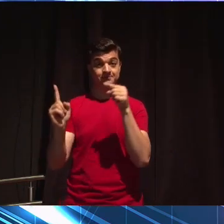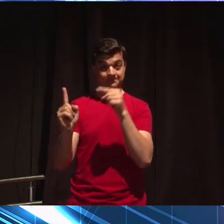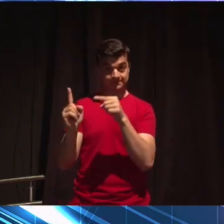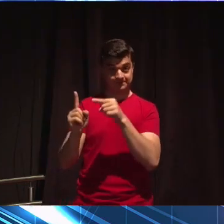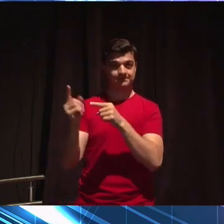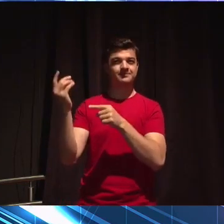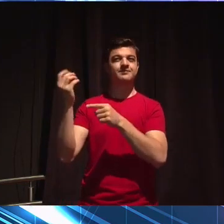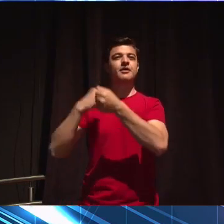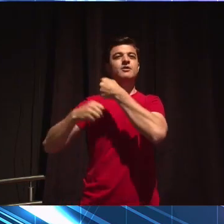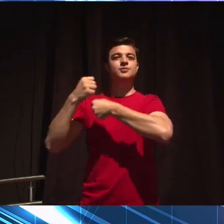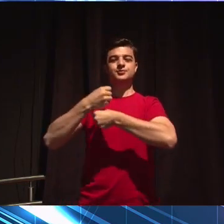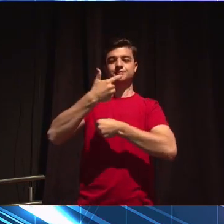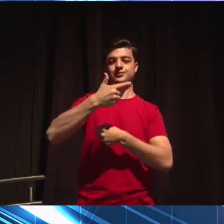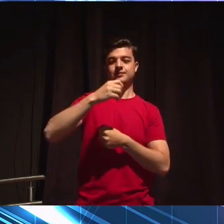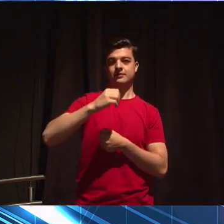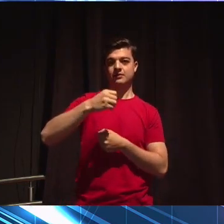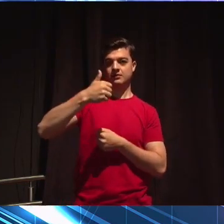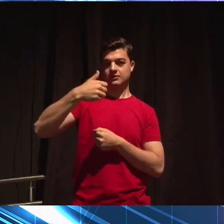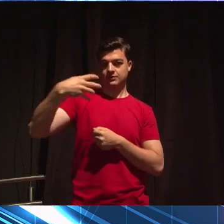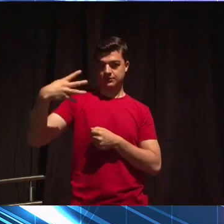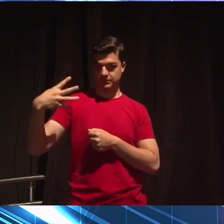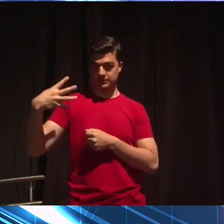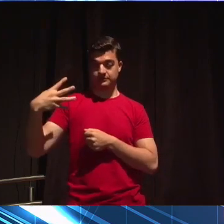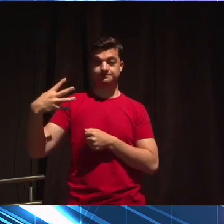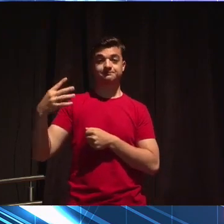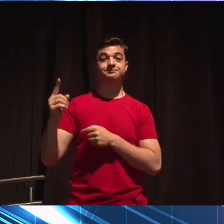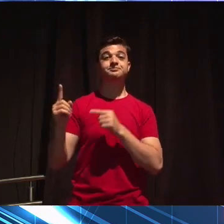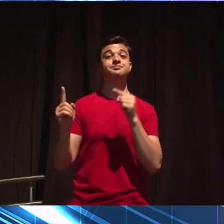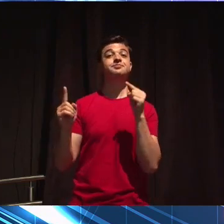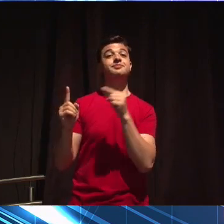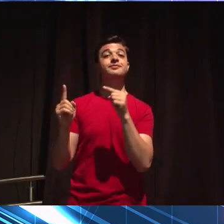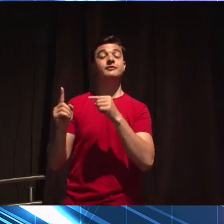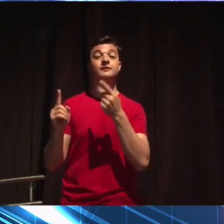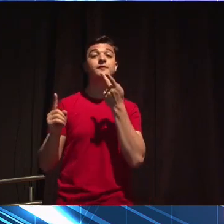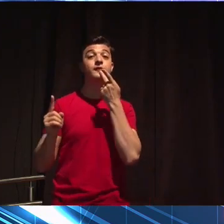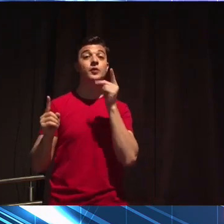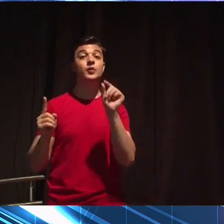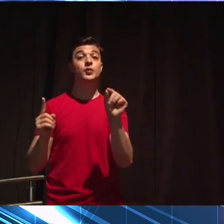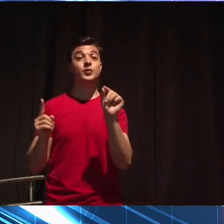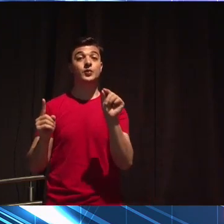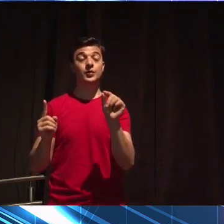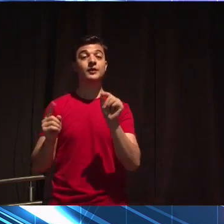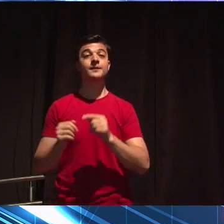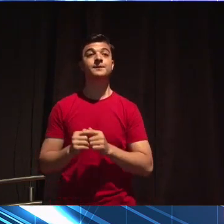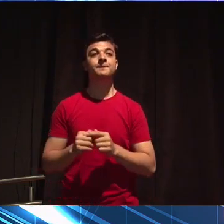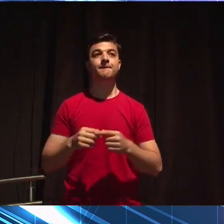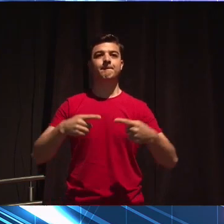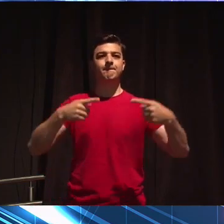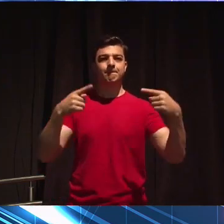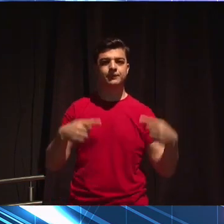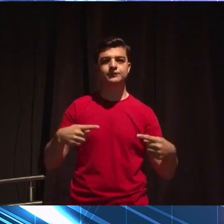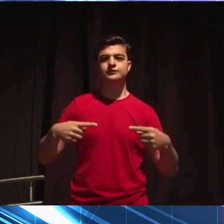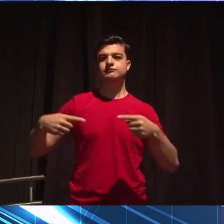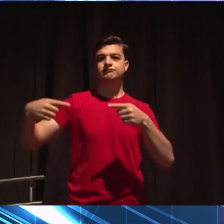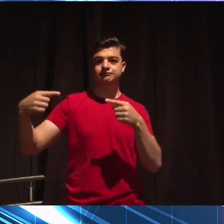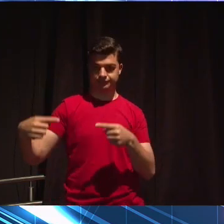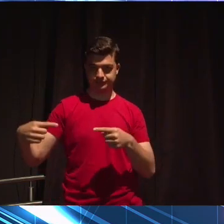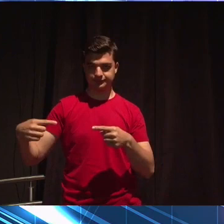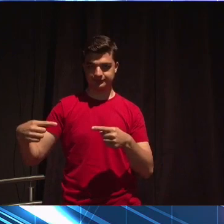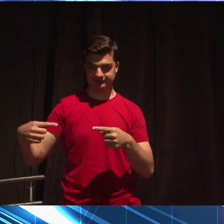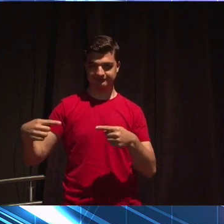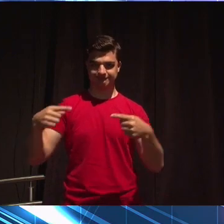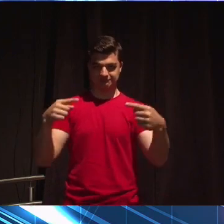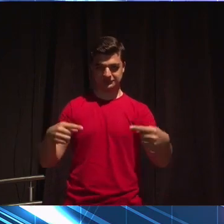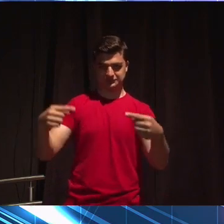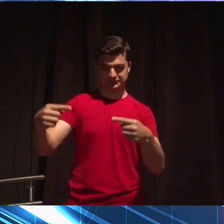sobre a tendência, a mudança para a competição, e estratégia sempre sobre competição, a mudança que estava acontecendo na competição em